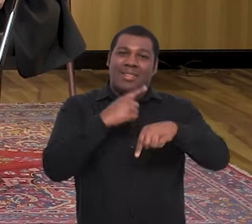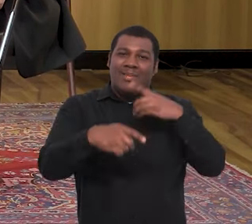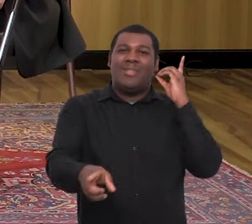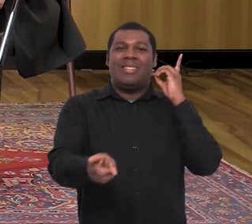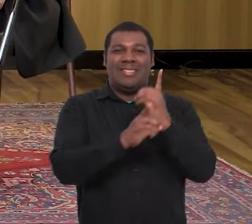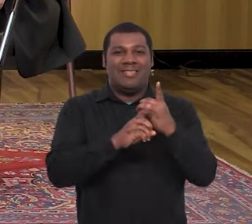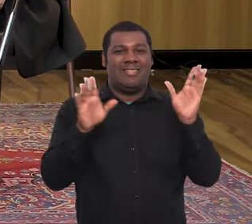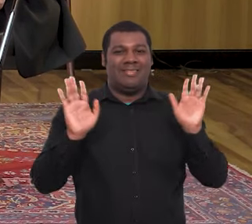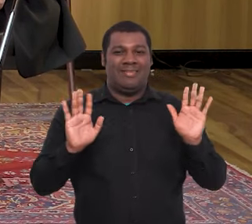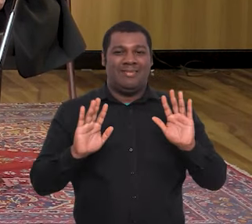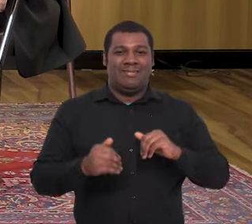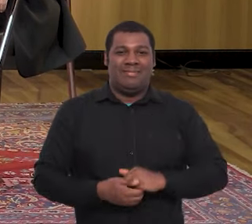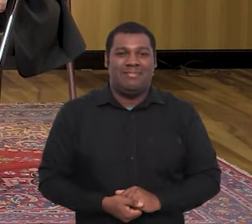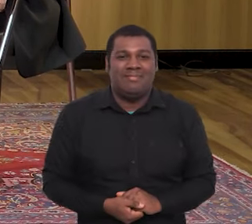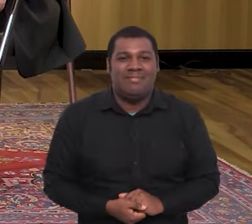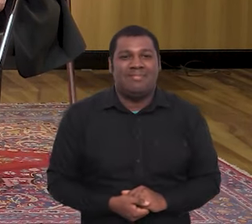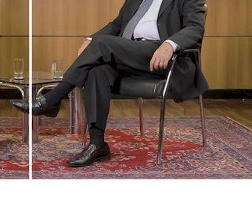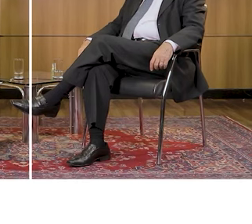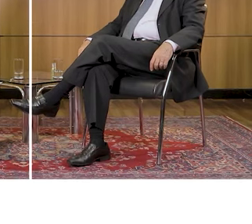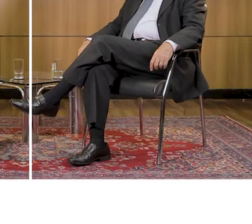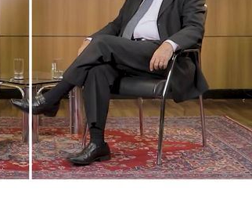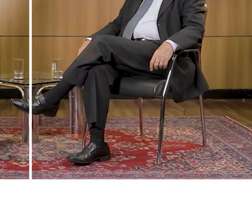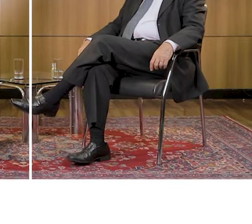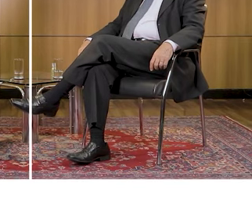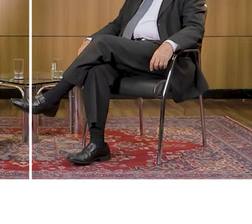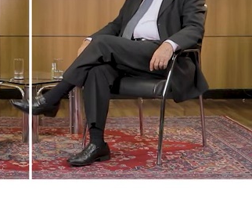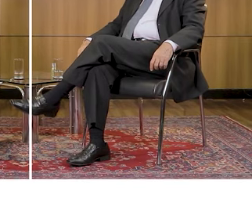companhia e até o próximo programa